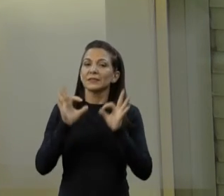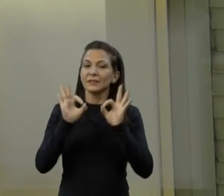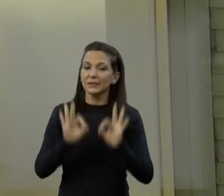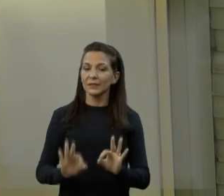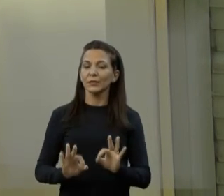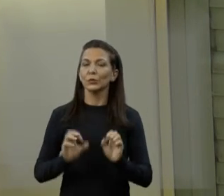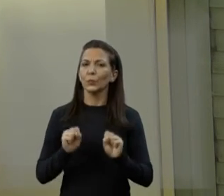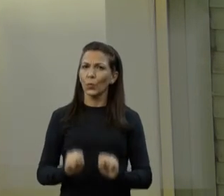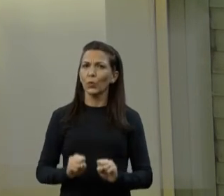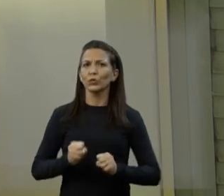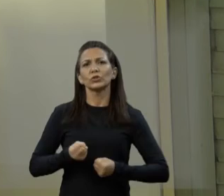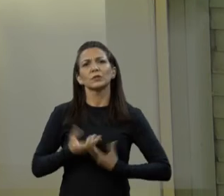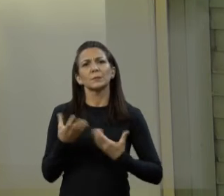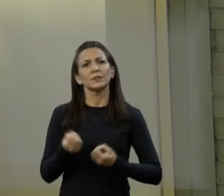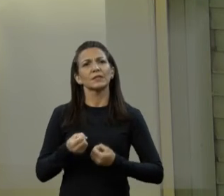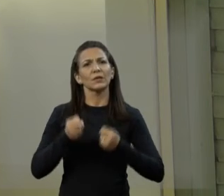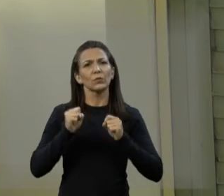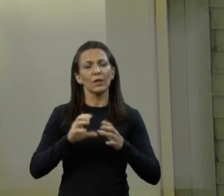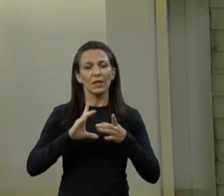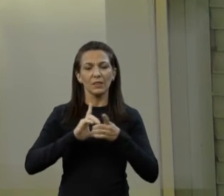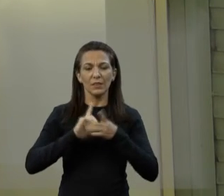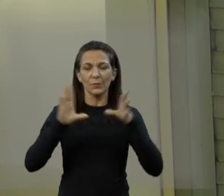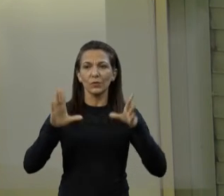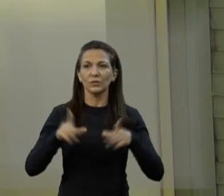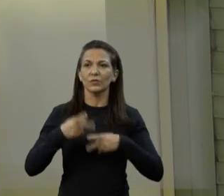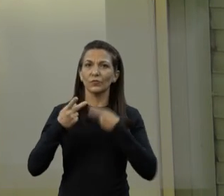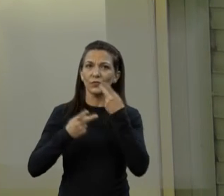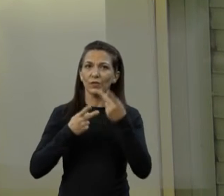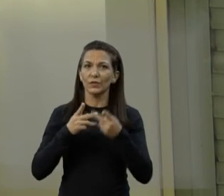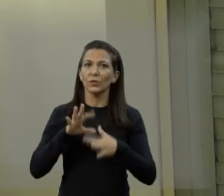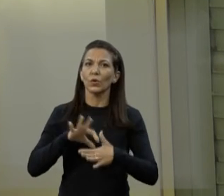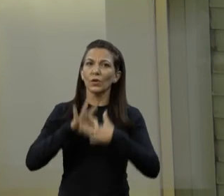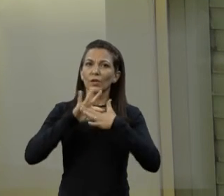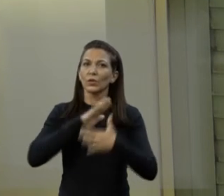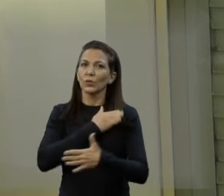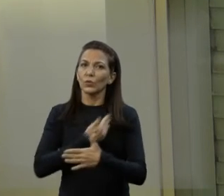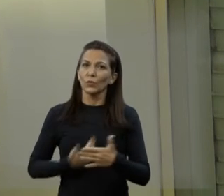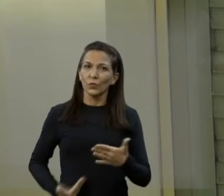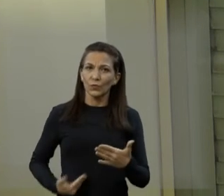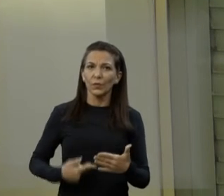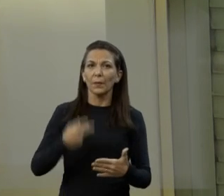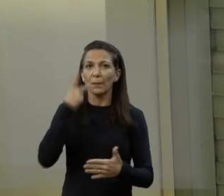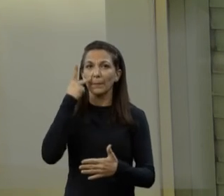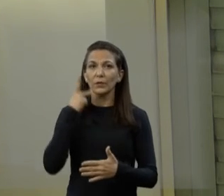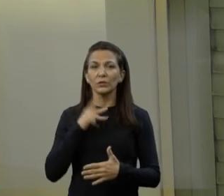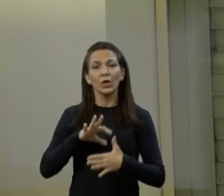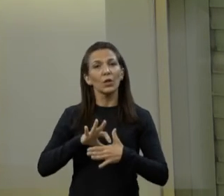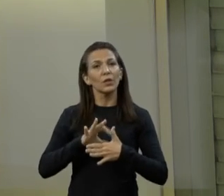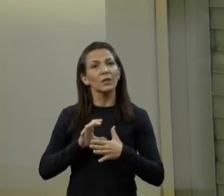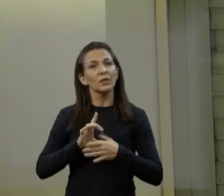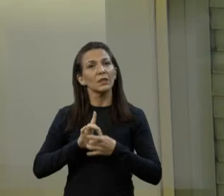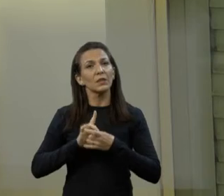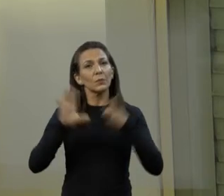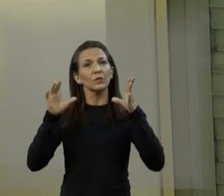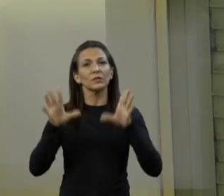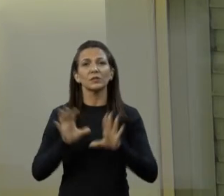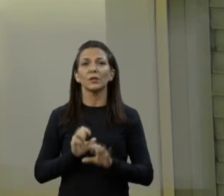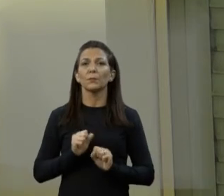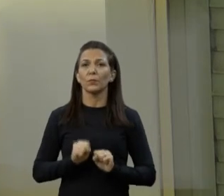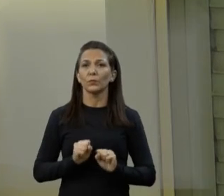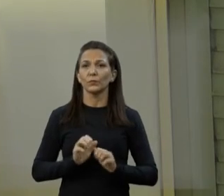é para ser falado Então essa é a democracia como está dizendo agora o líder do governo o vereador Paulo estão a Passos largos